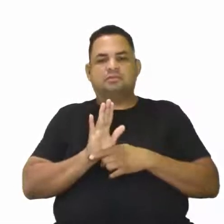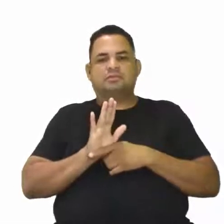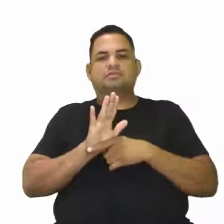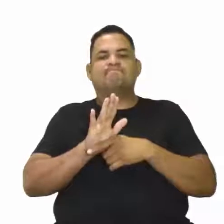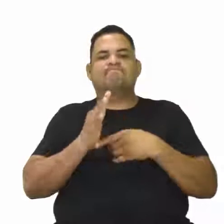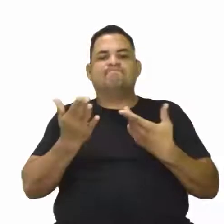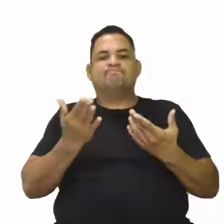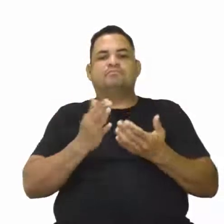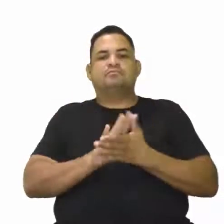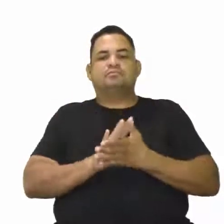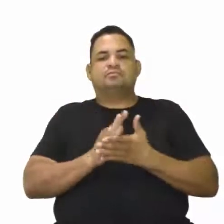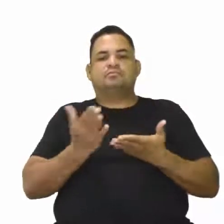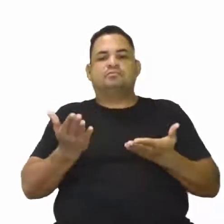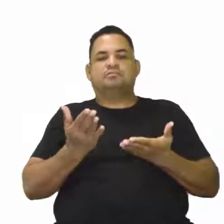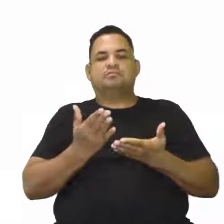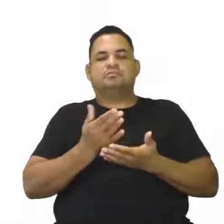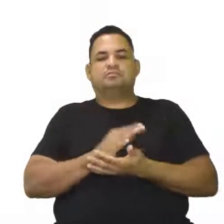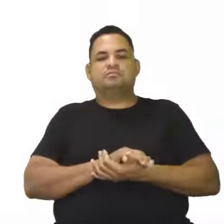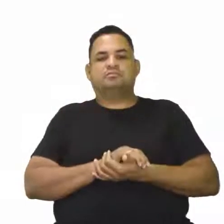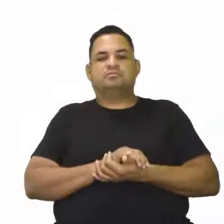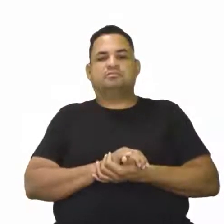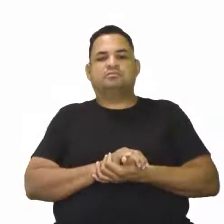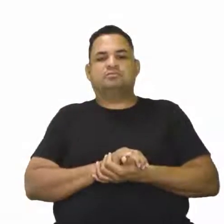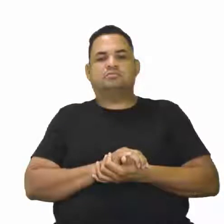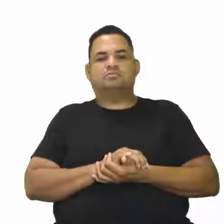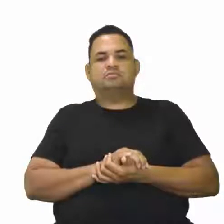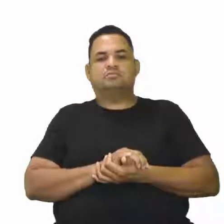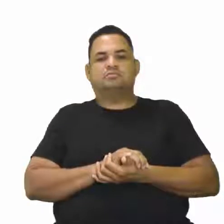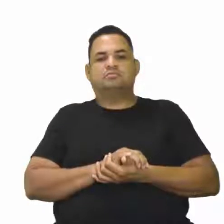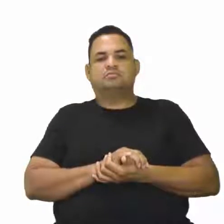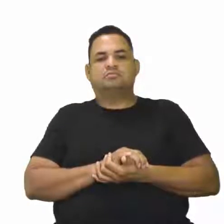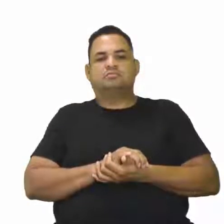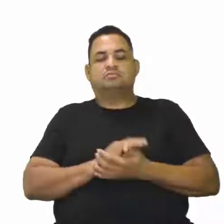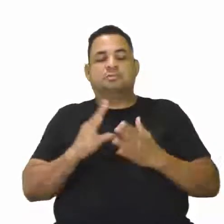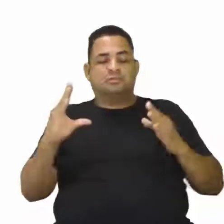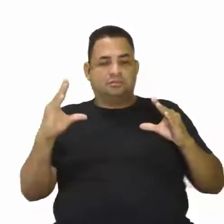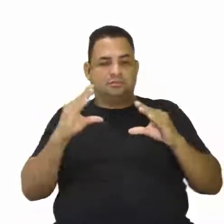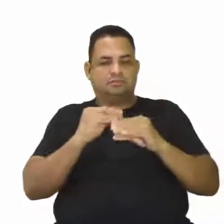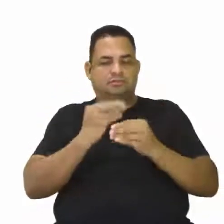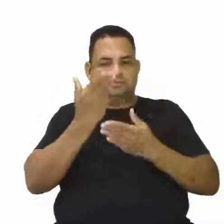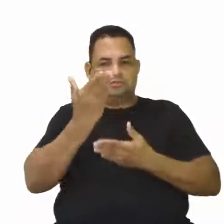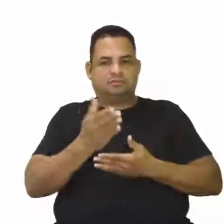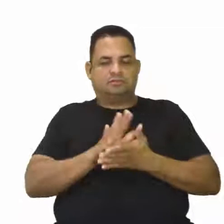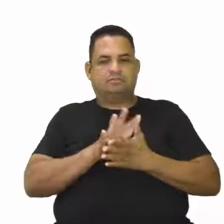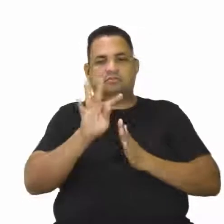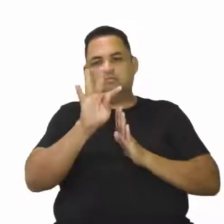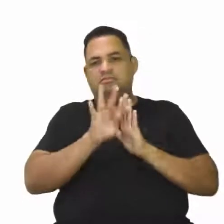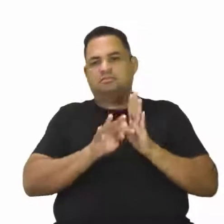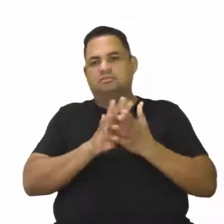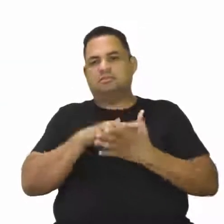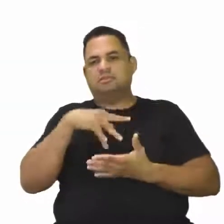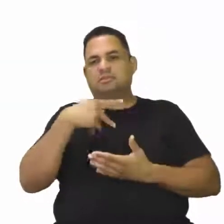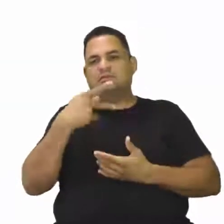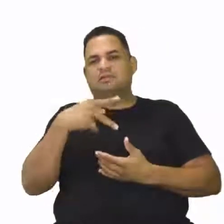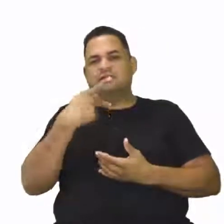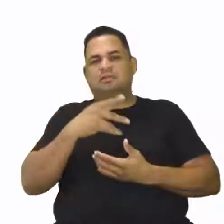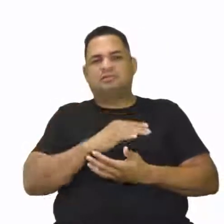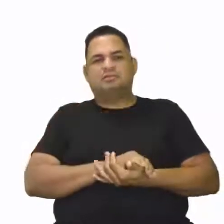vai se converter em um contribuinte ativo e solidário. Então, resumidamente, é isso que o texto está dizendo. Olha